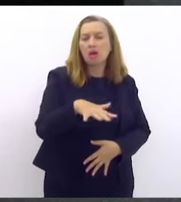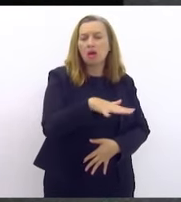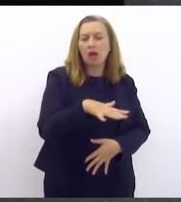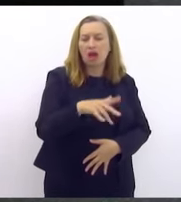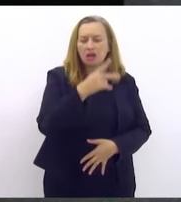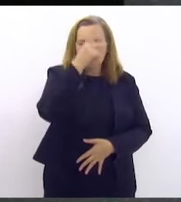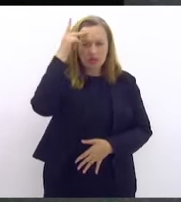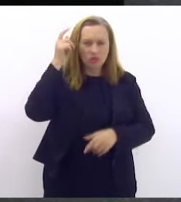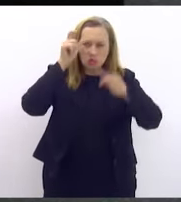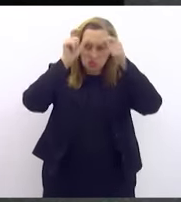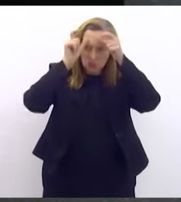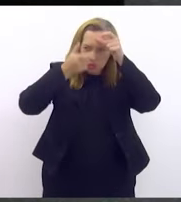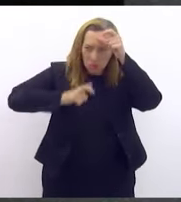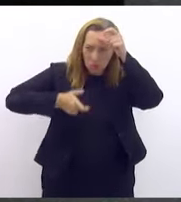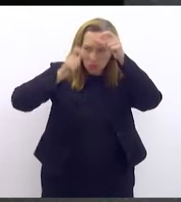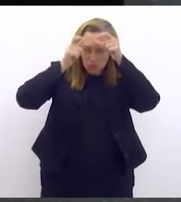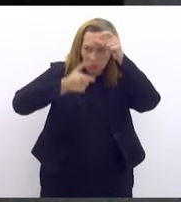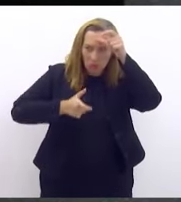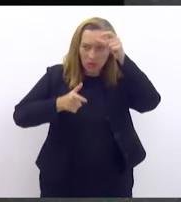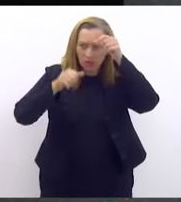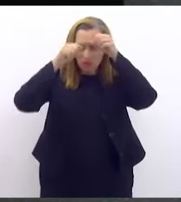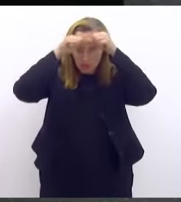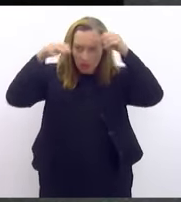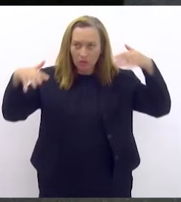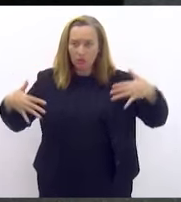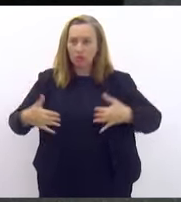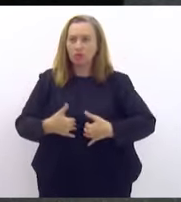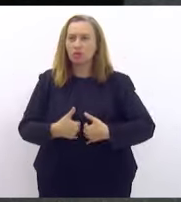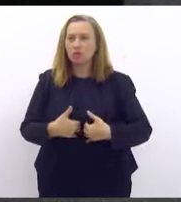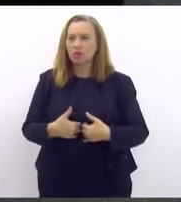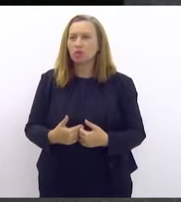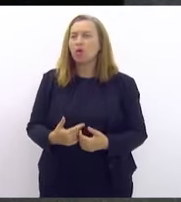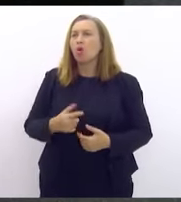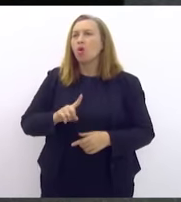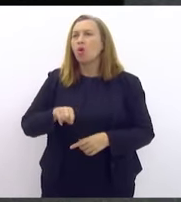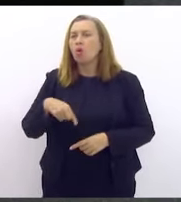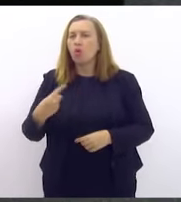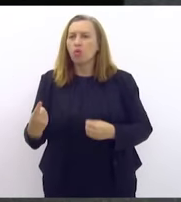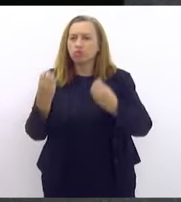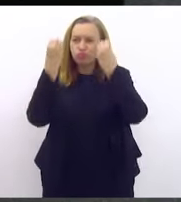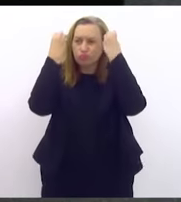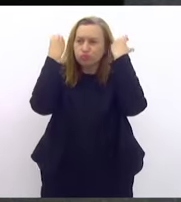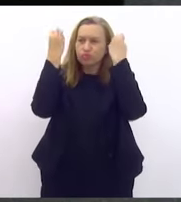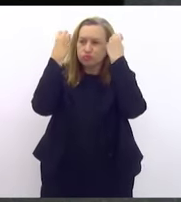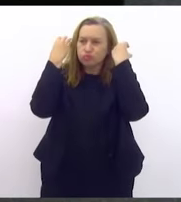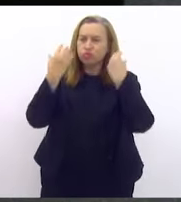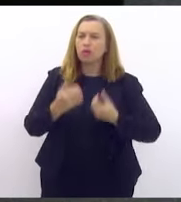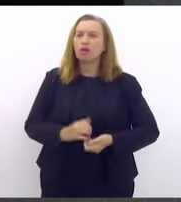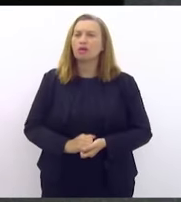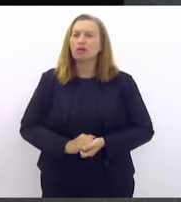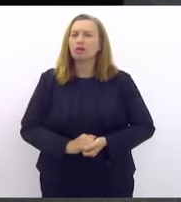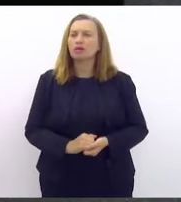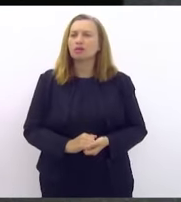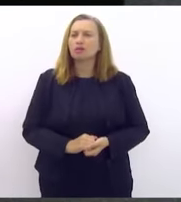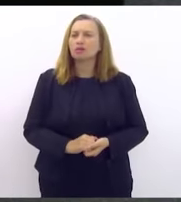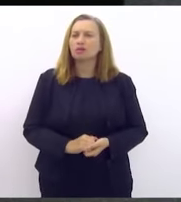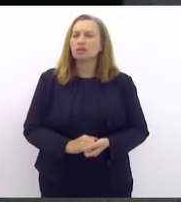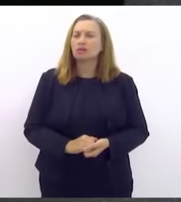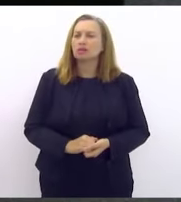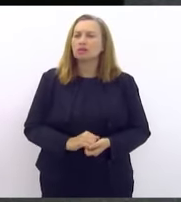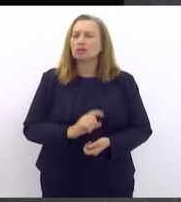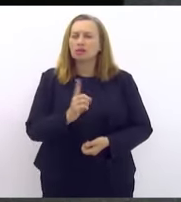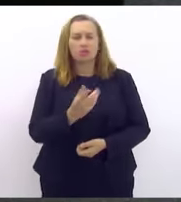com espectro autista, ou TDAH, são tipo assim, não